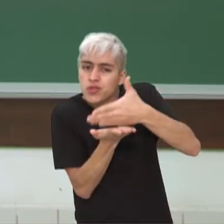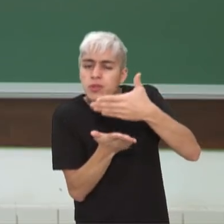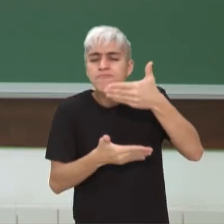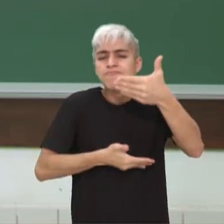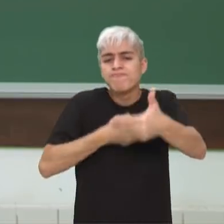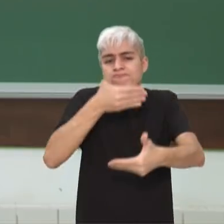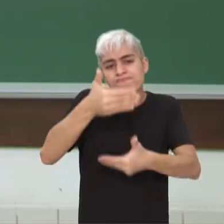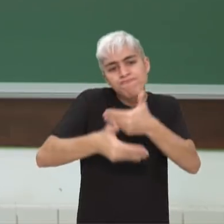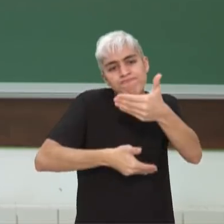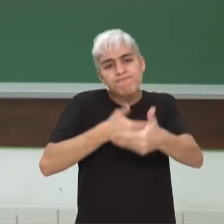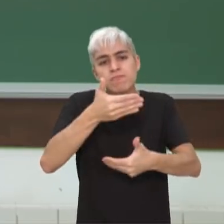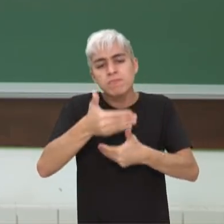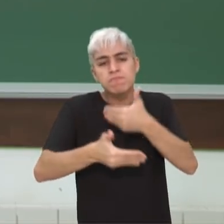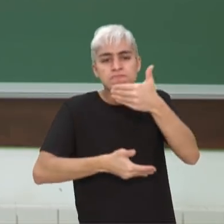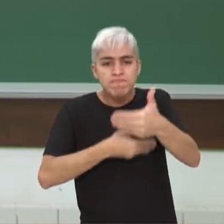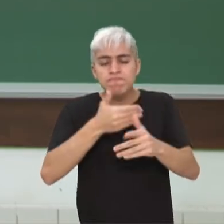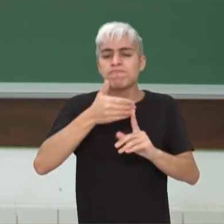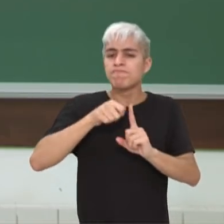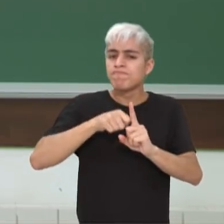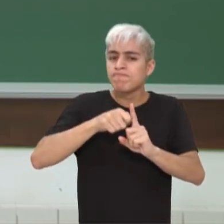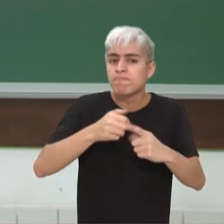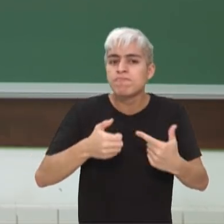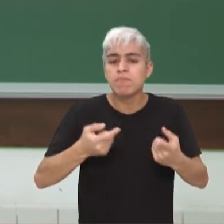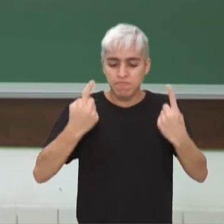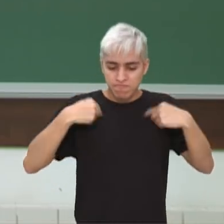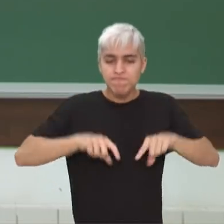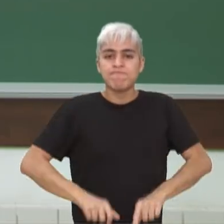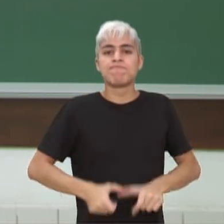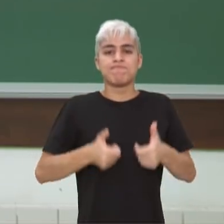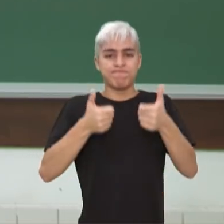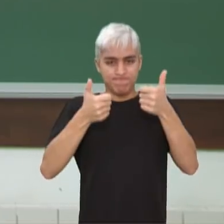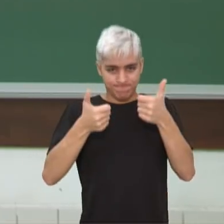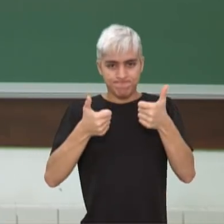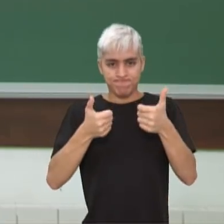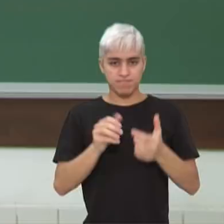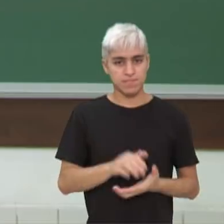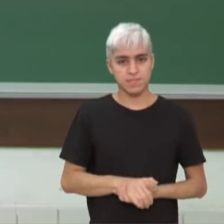período de tempo ali com uma certa frequência. Tudo bem?